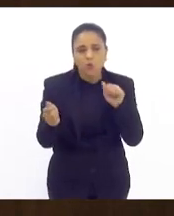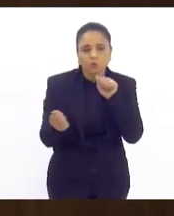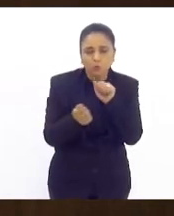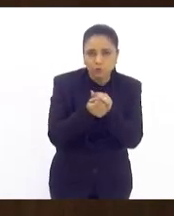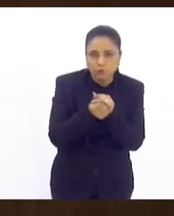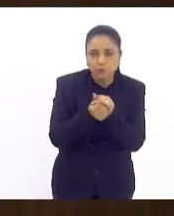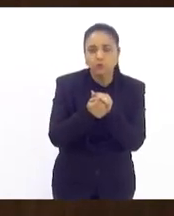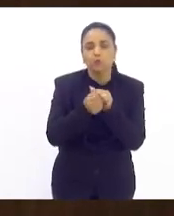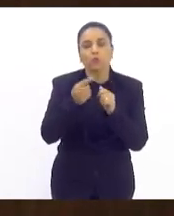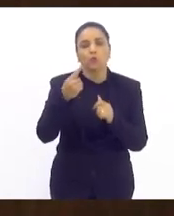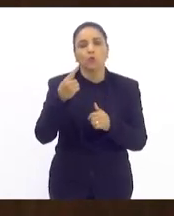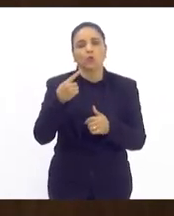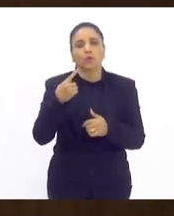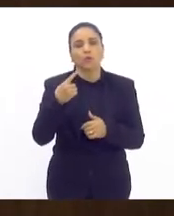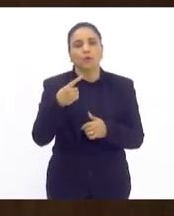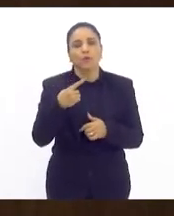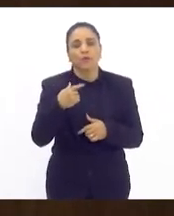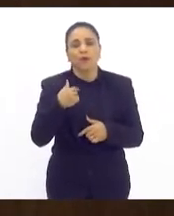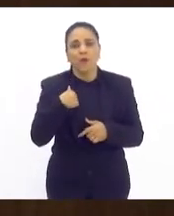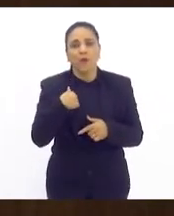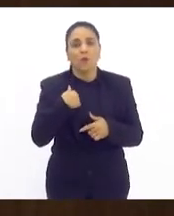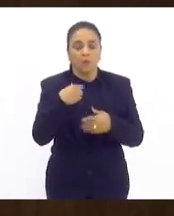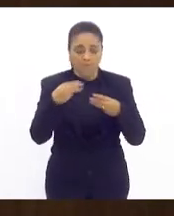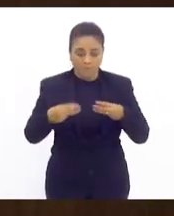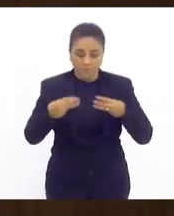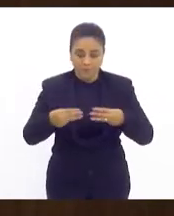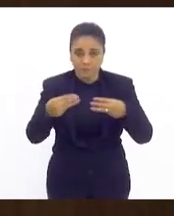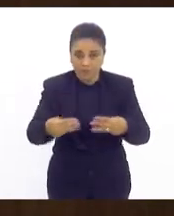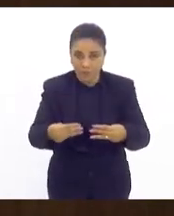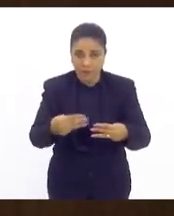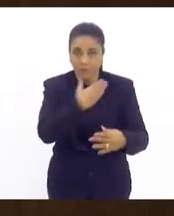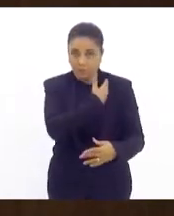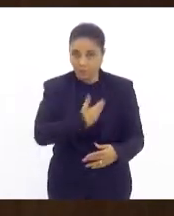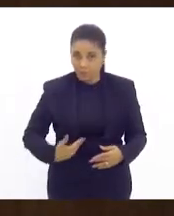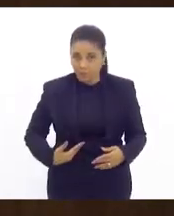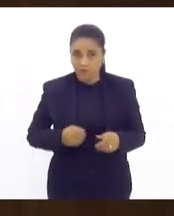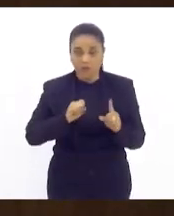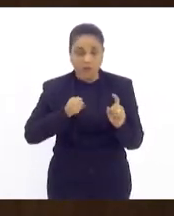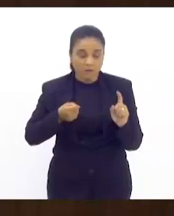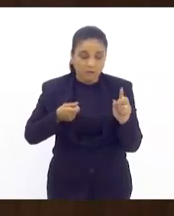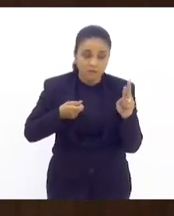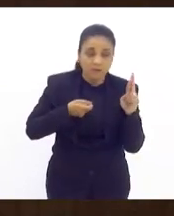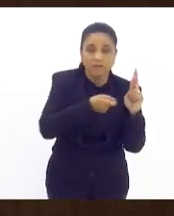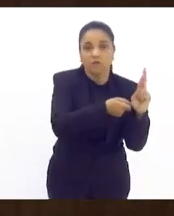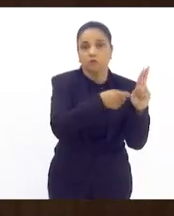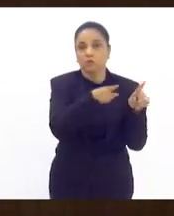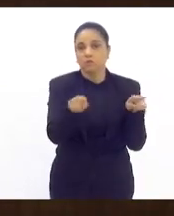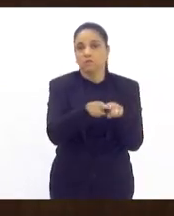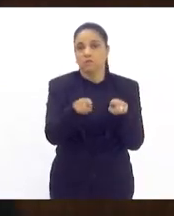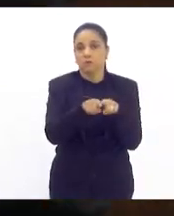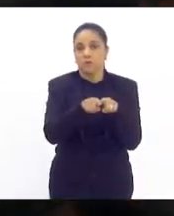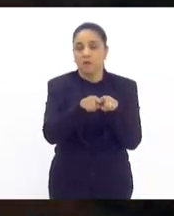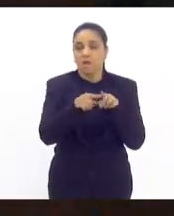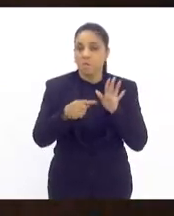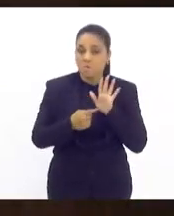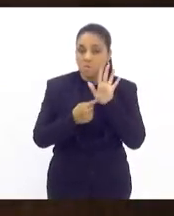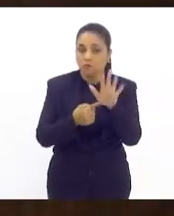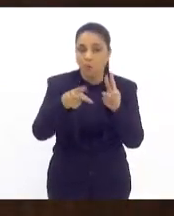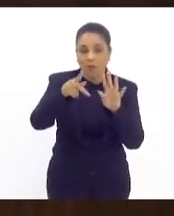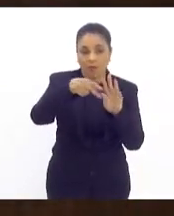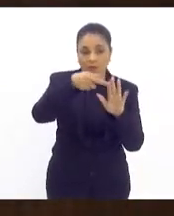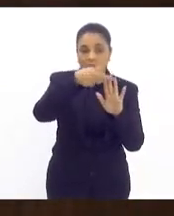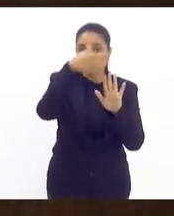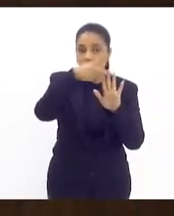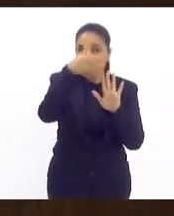deputada Dani Balbi O ministério público a defensoria eles mostraram uma resolução do CRM e nós